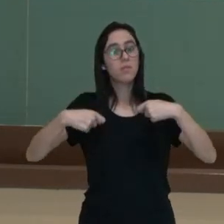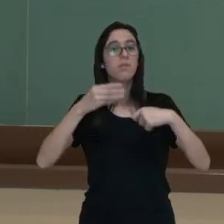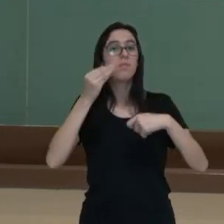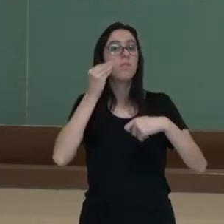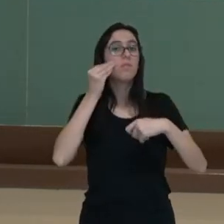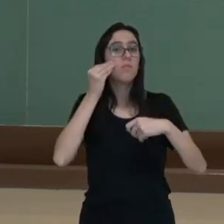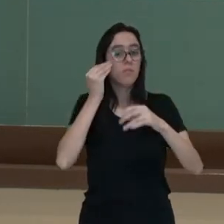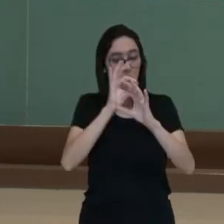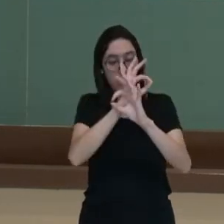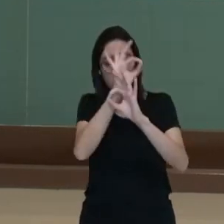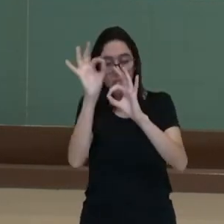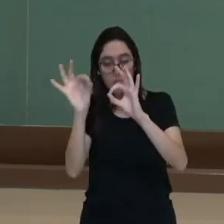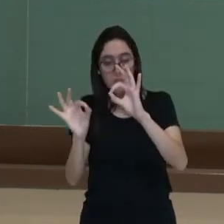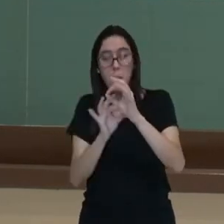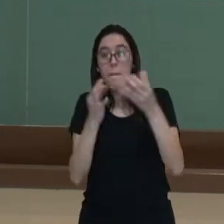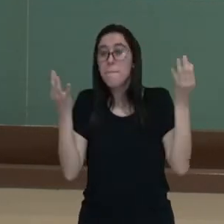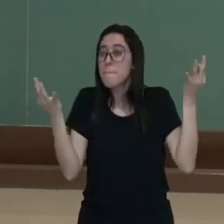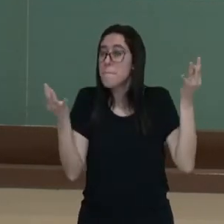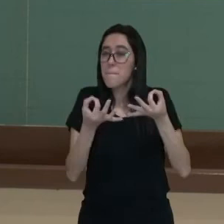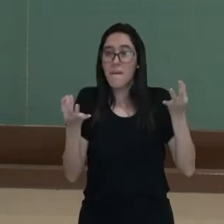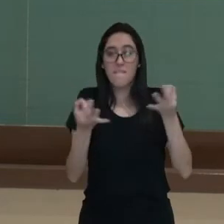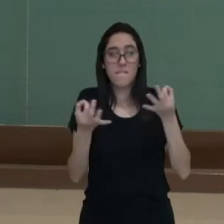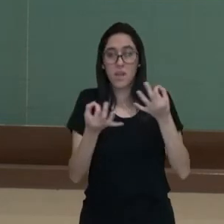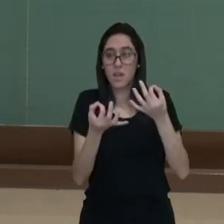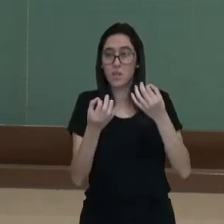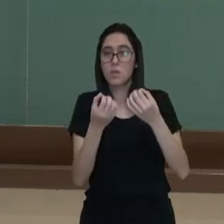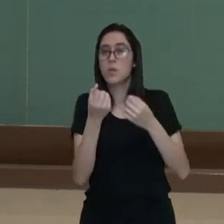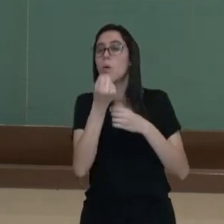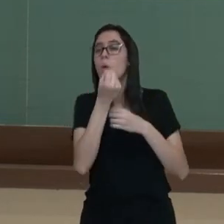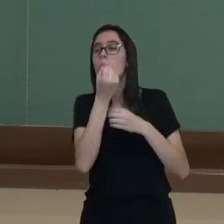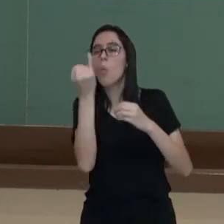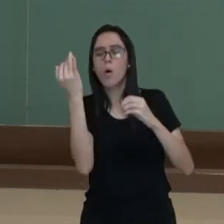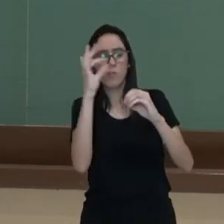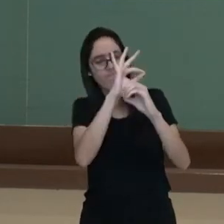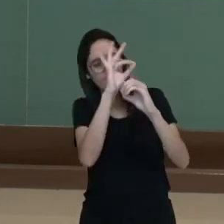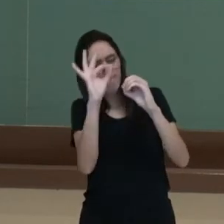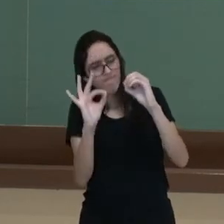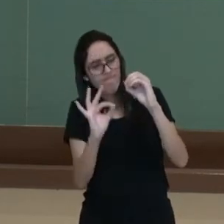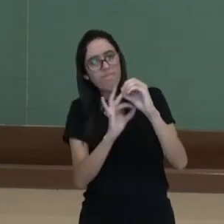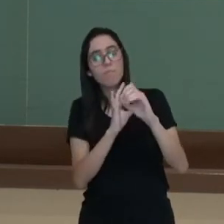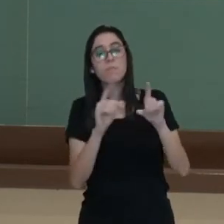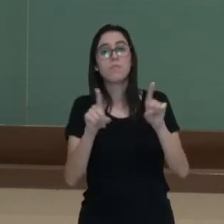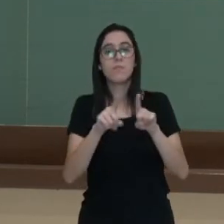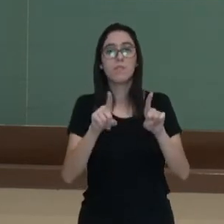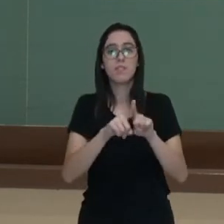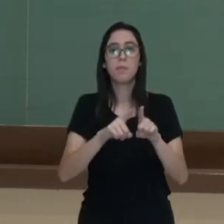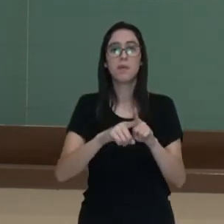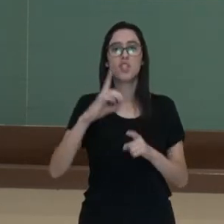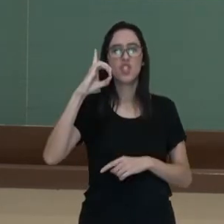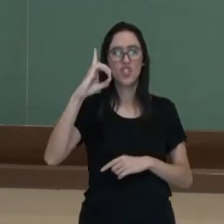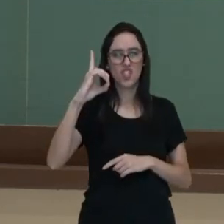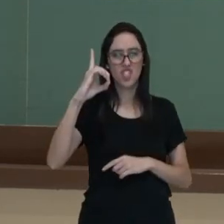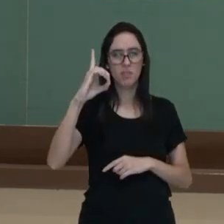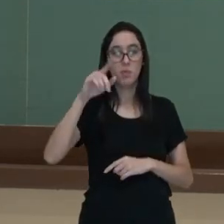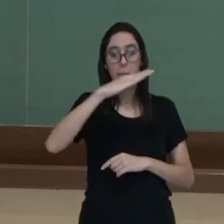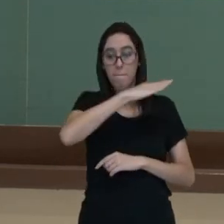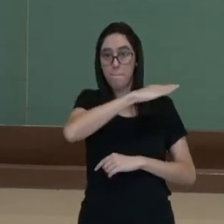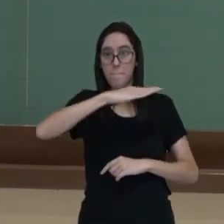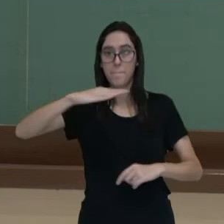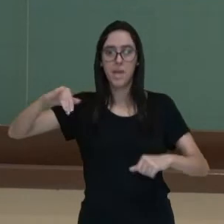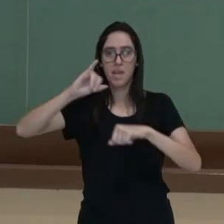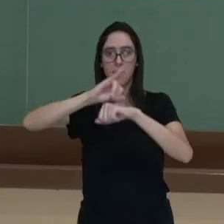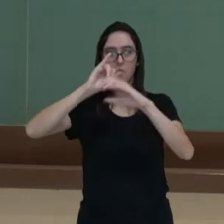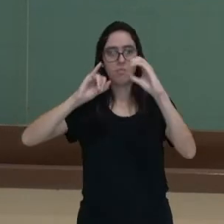comprimento o mais preciso possível, tá bom? E o diâmetro também, que é aquela linha que passa bem no meio desse